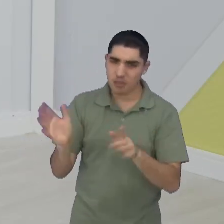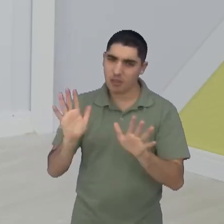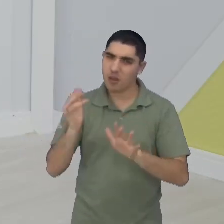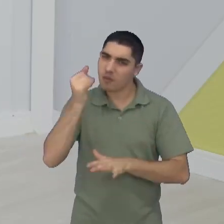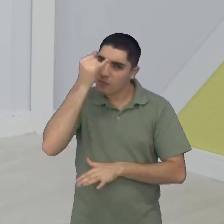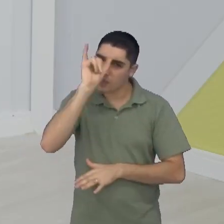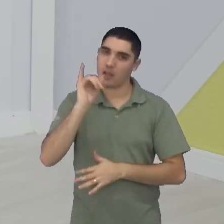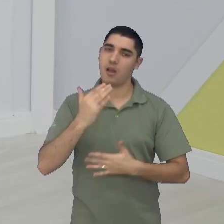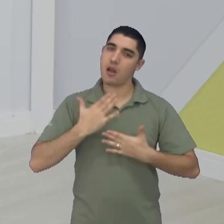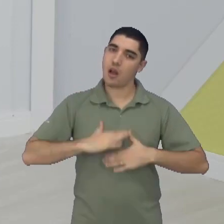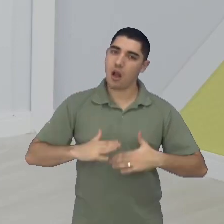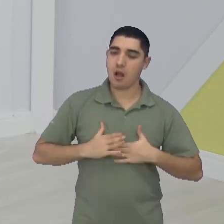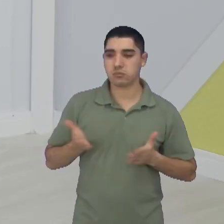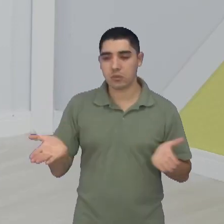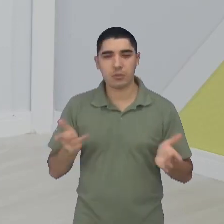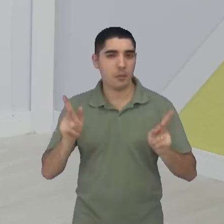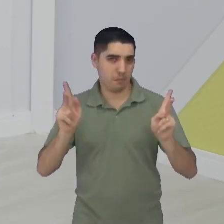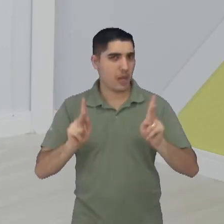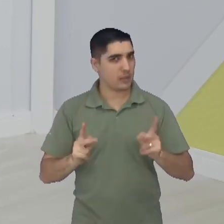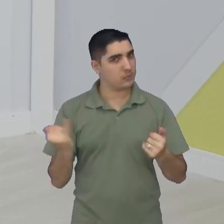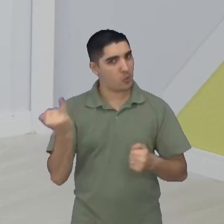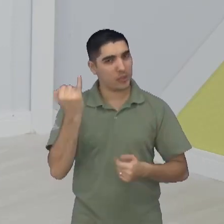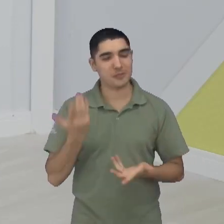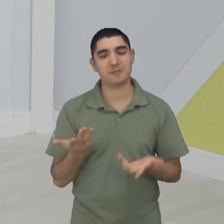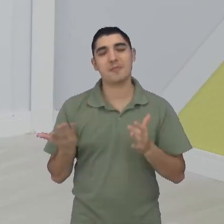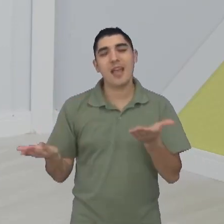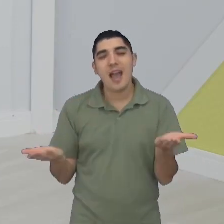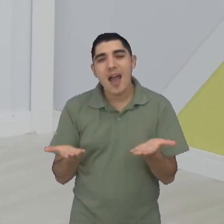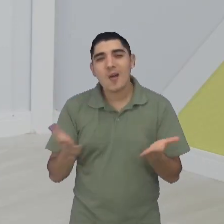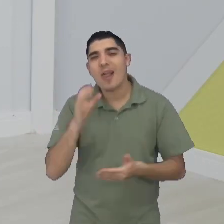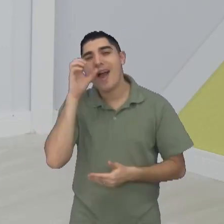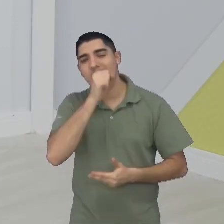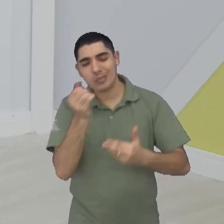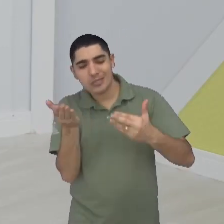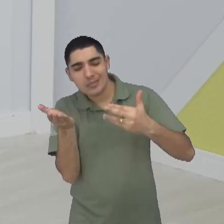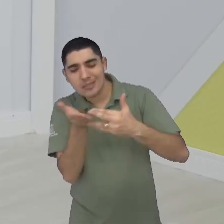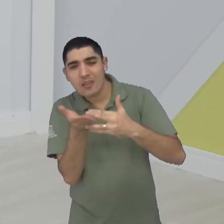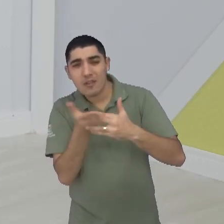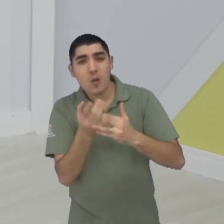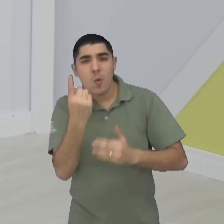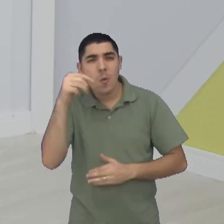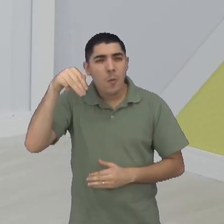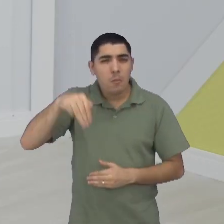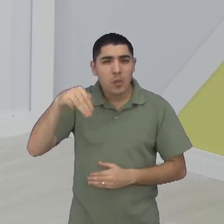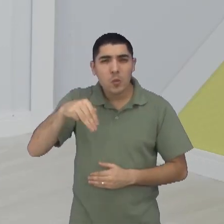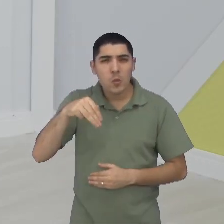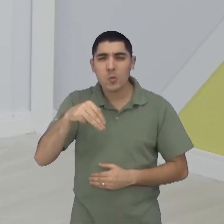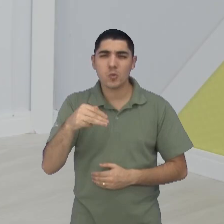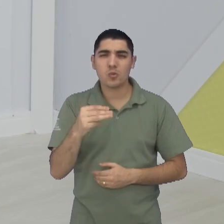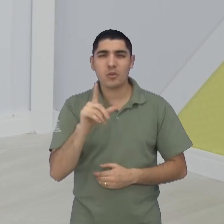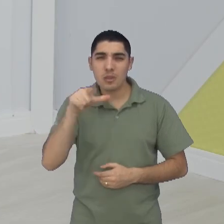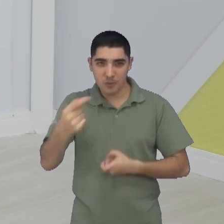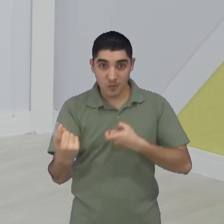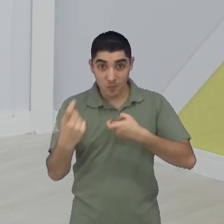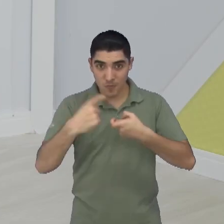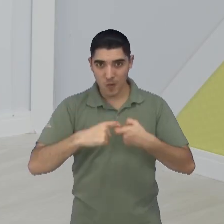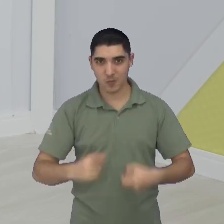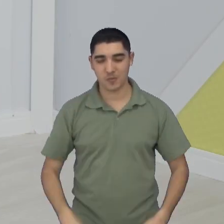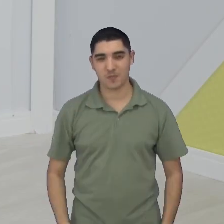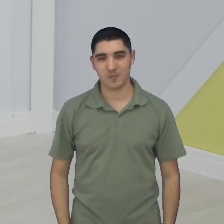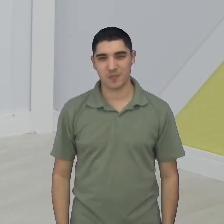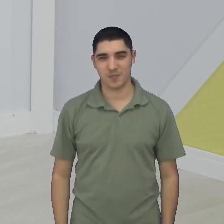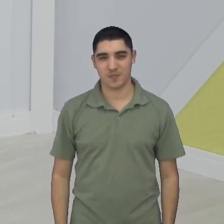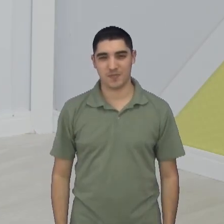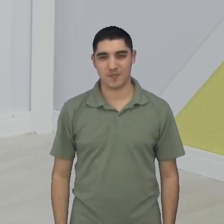caso, como foi o ano passado. A gente vai fazer mais um intervalo, daqui 1 minutinho ou até menos que isso, a gente está de volta. Já